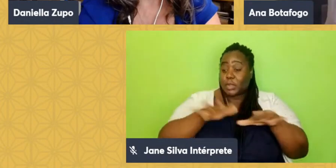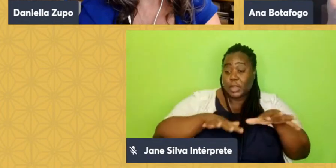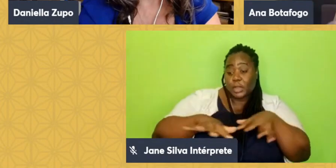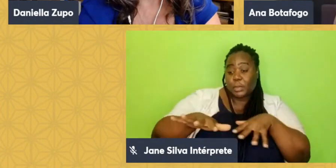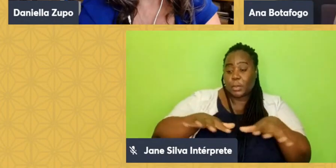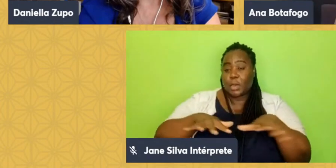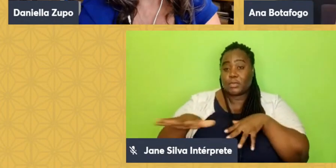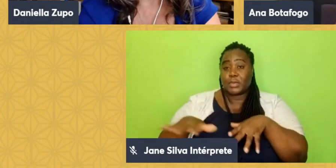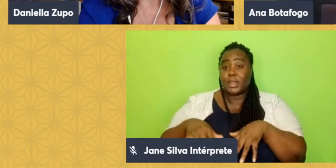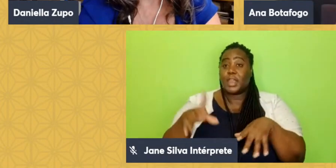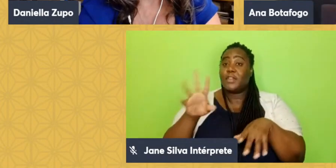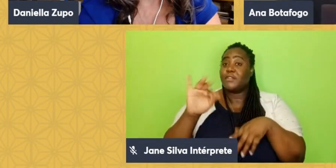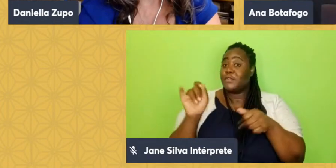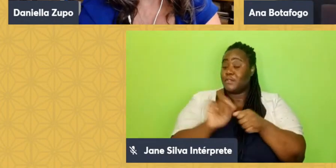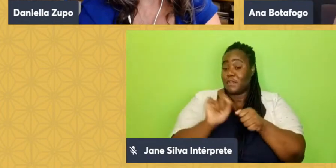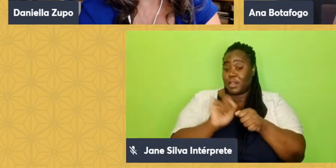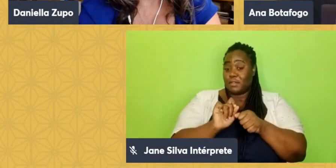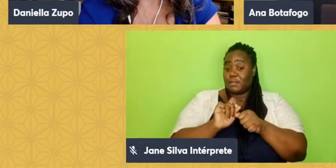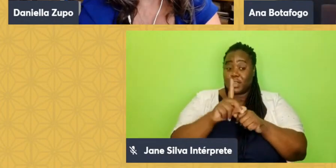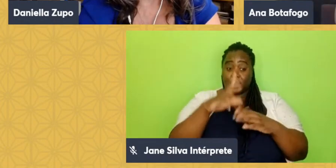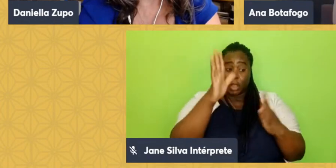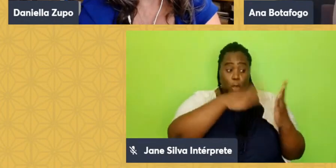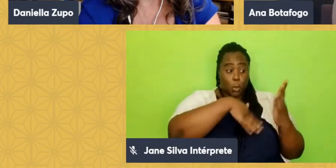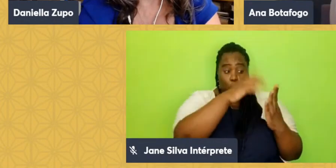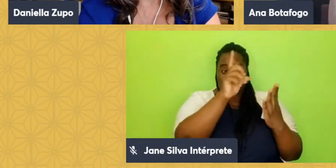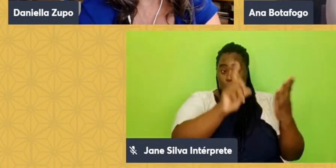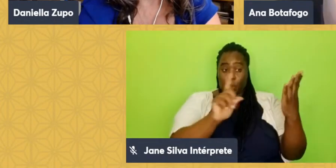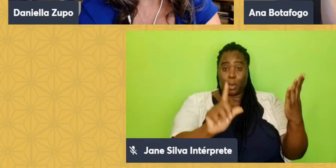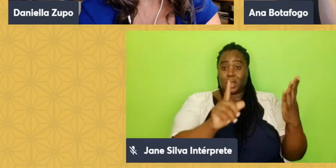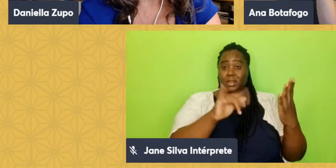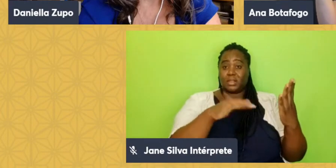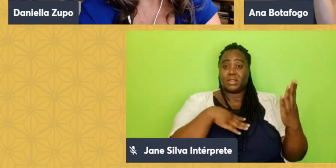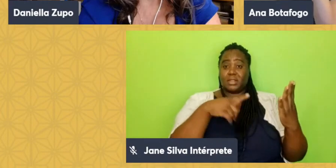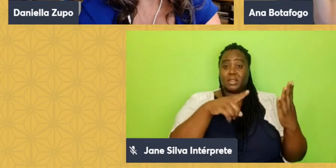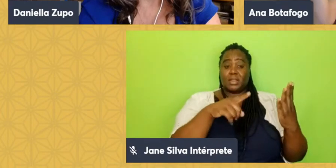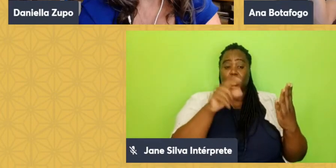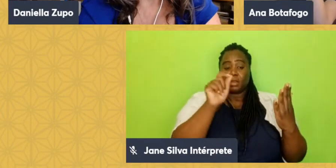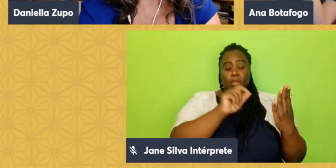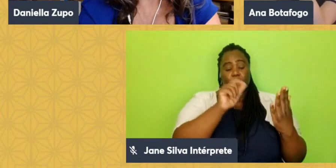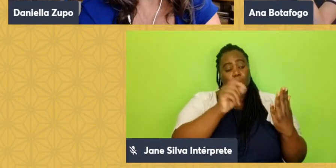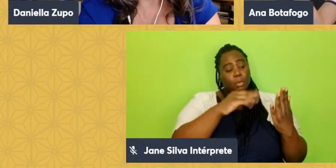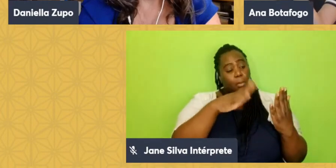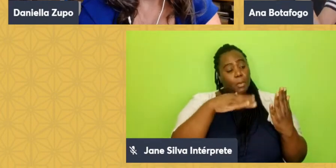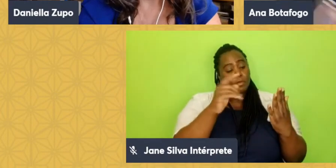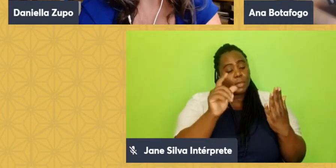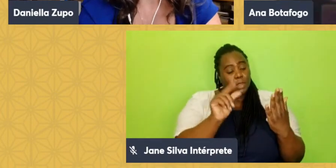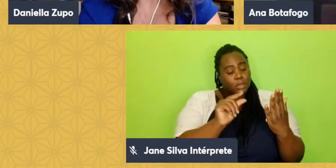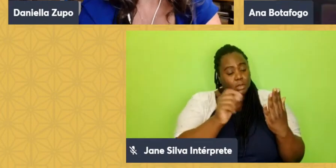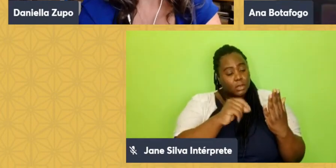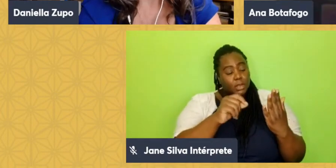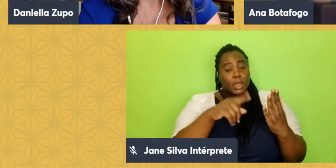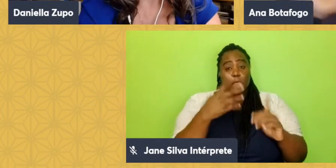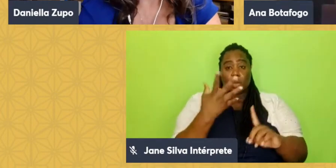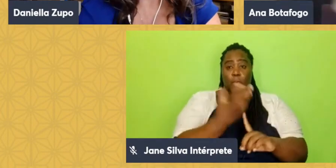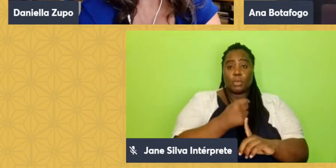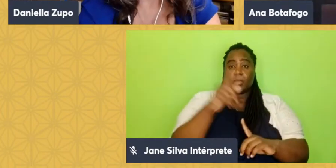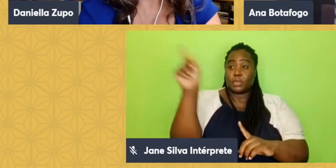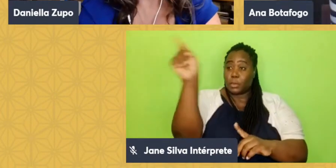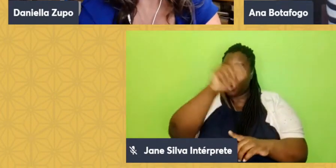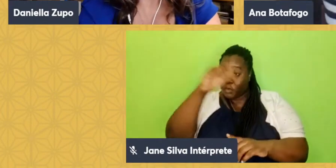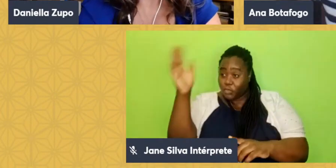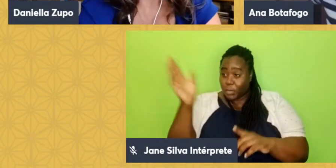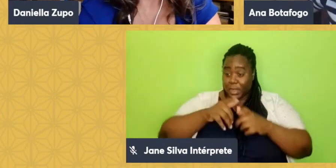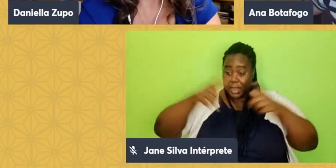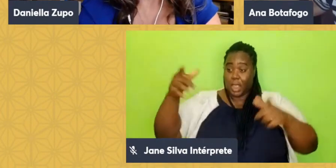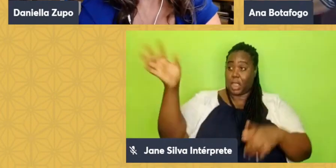movimentar é o que vai dar a obra de arte dele se um se movimento assim vai ser um tipo de ar e o outro se